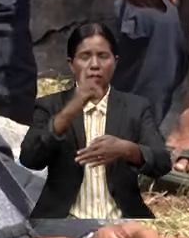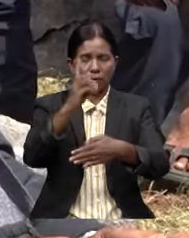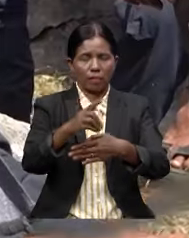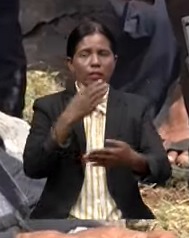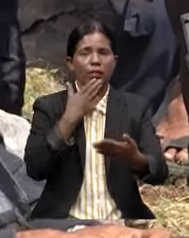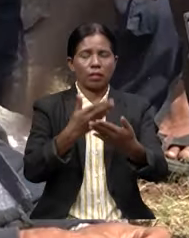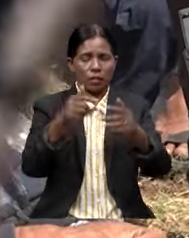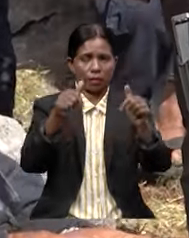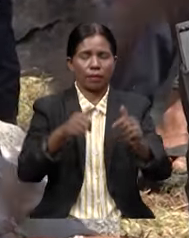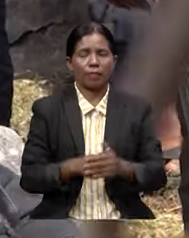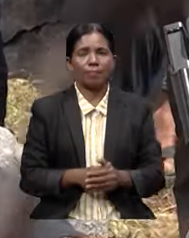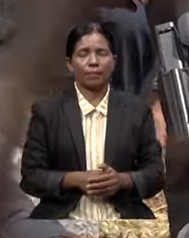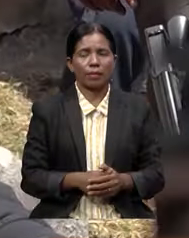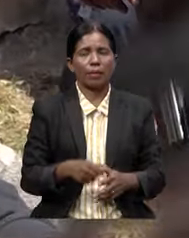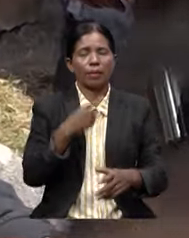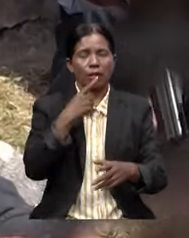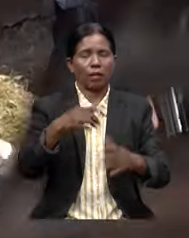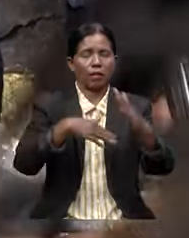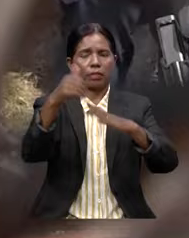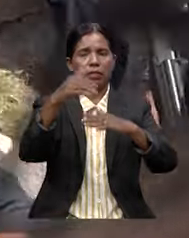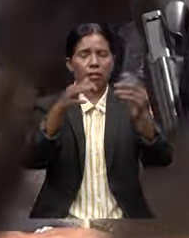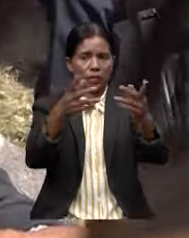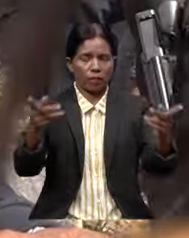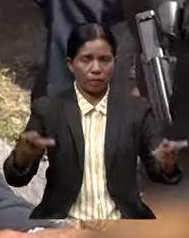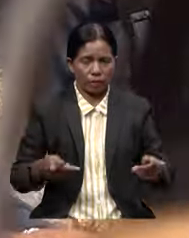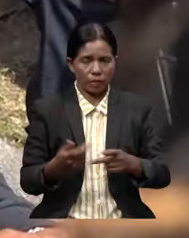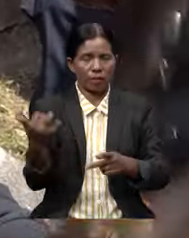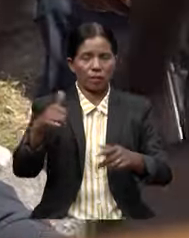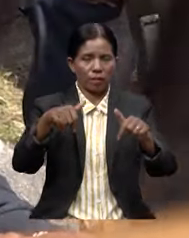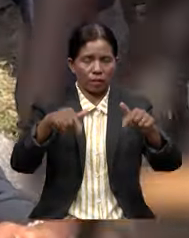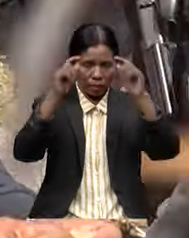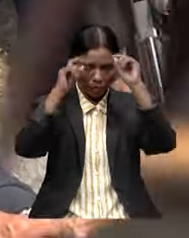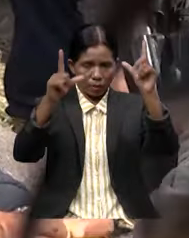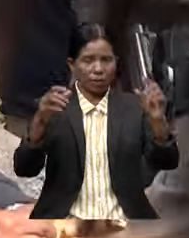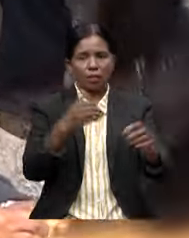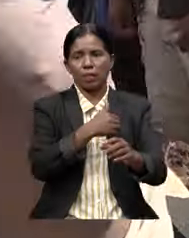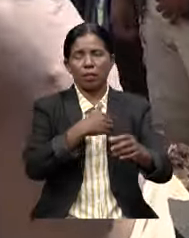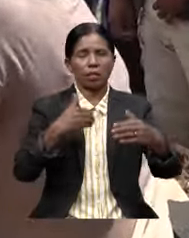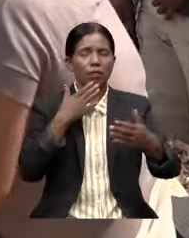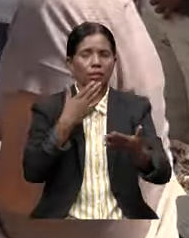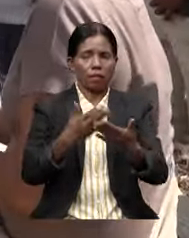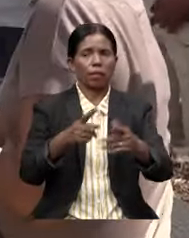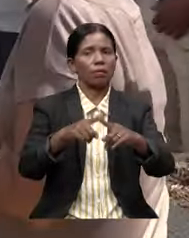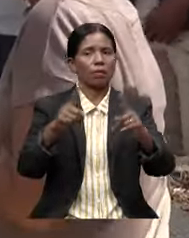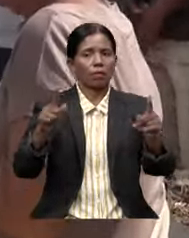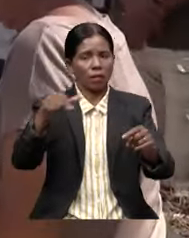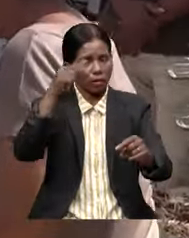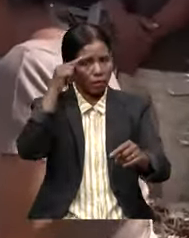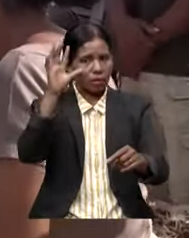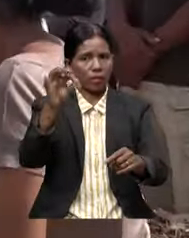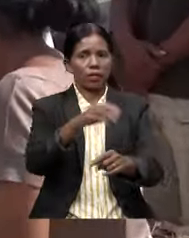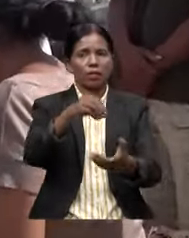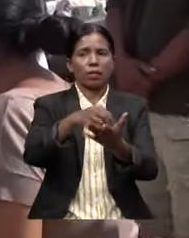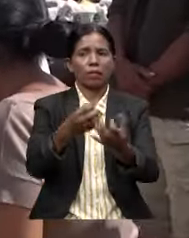né. A Sanami reconhece a infraestrutura para fato em turismo Sira e Railaran quase se dá o dia, mas bem e a mandato do governo da CIA se